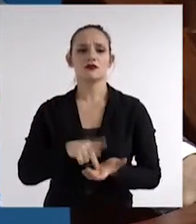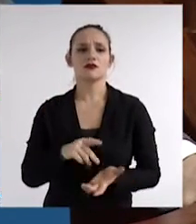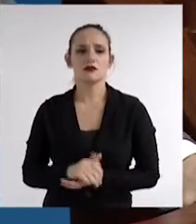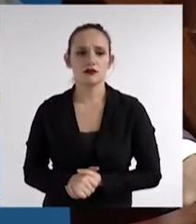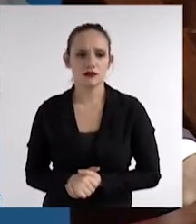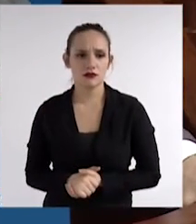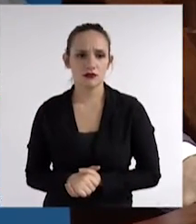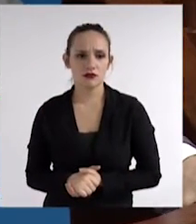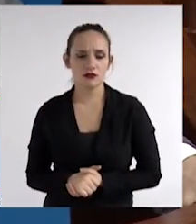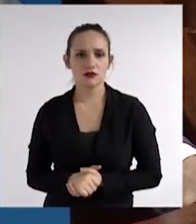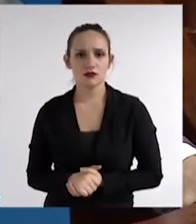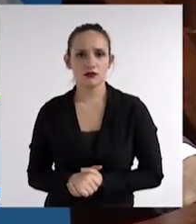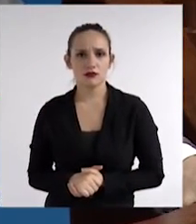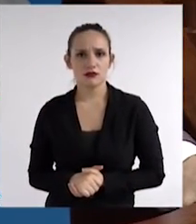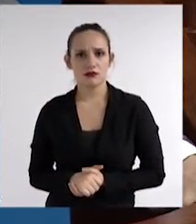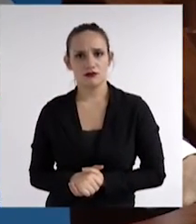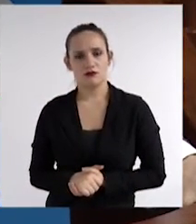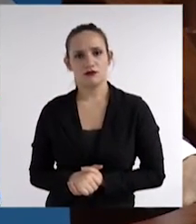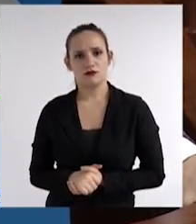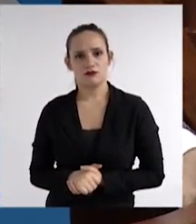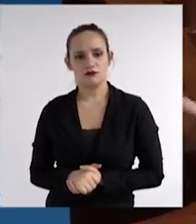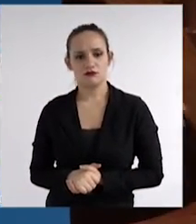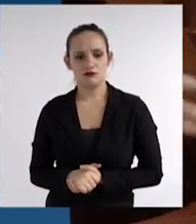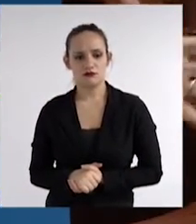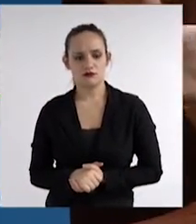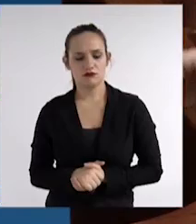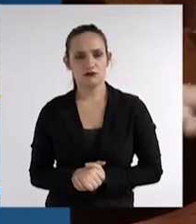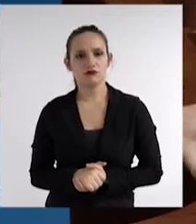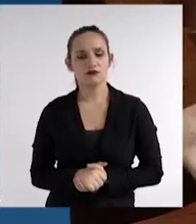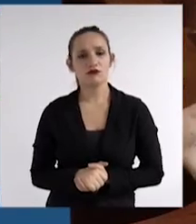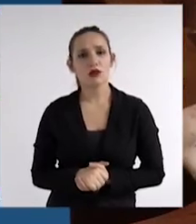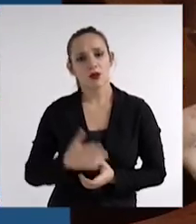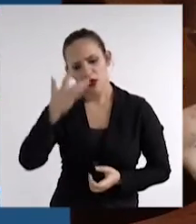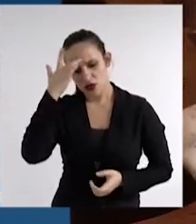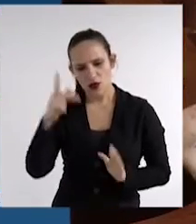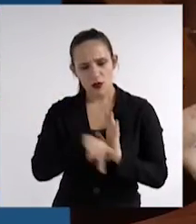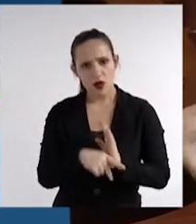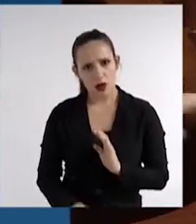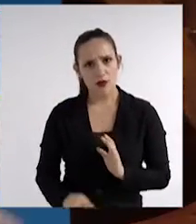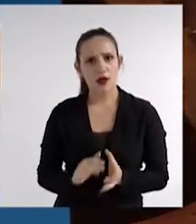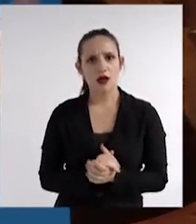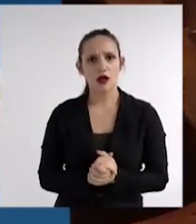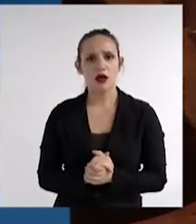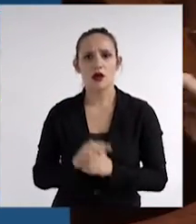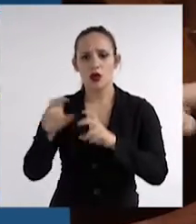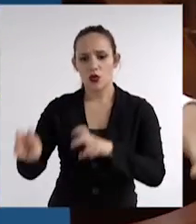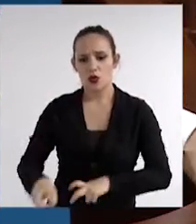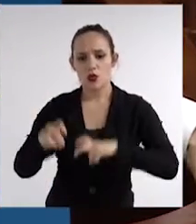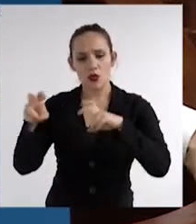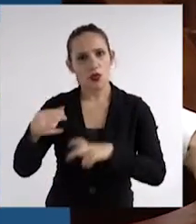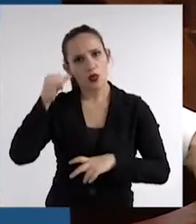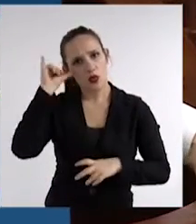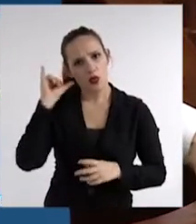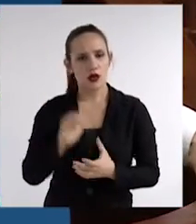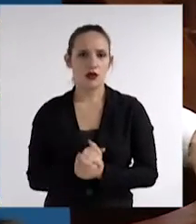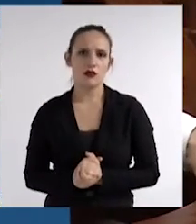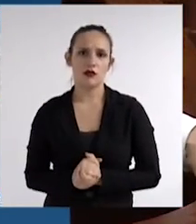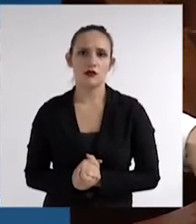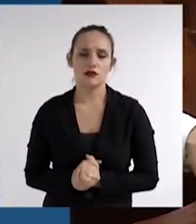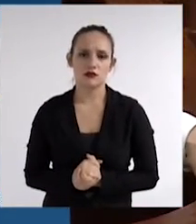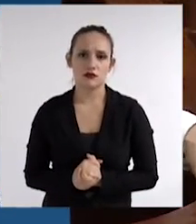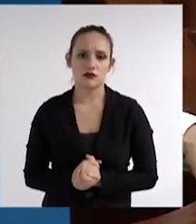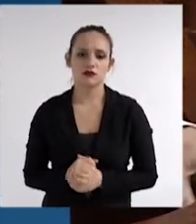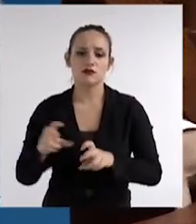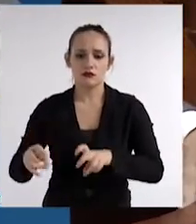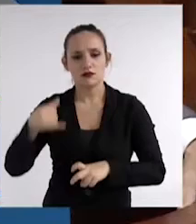de perto a necessidade do produtor rural, como produtor rural sabe muito